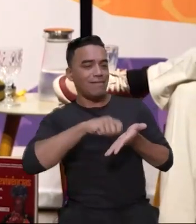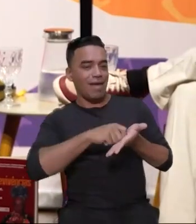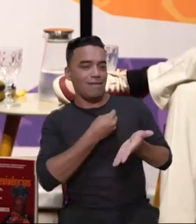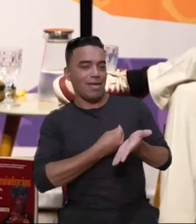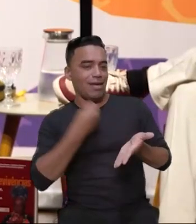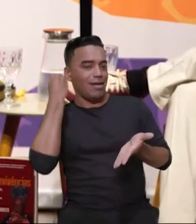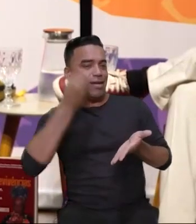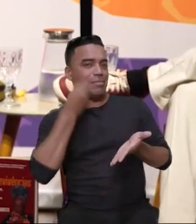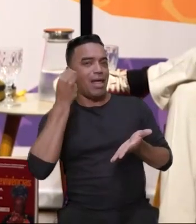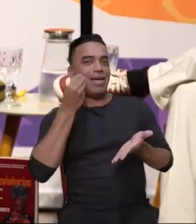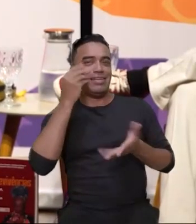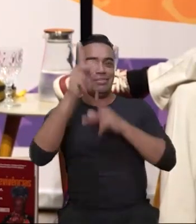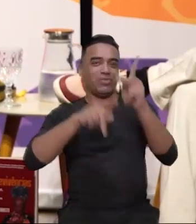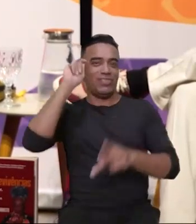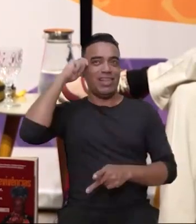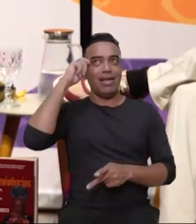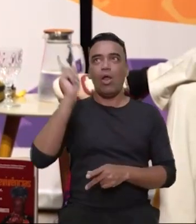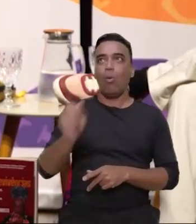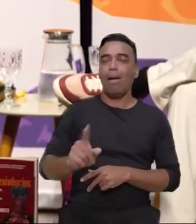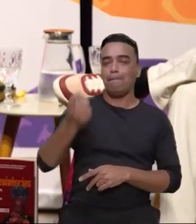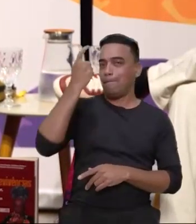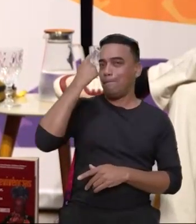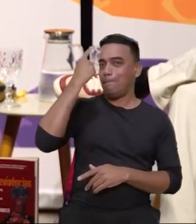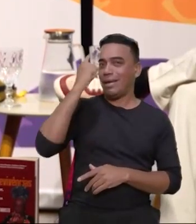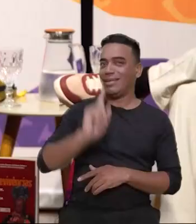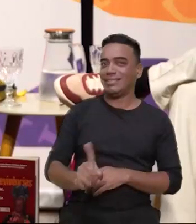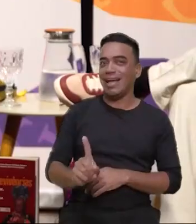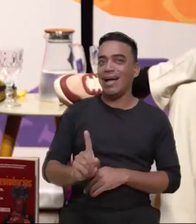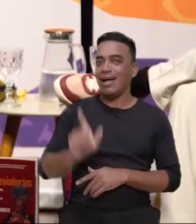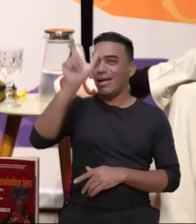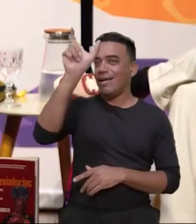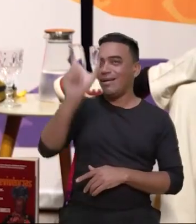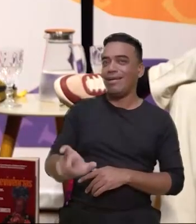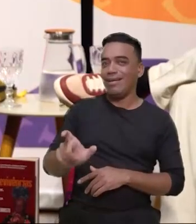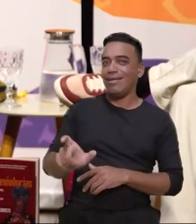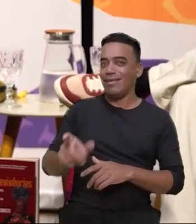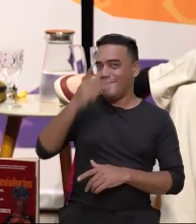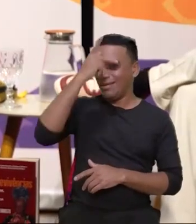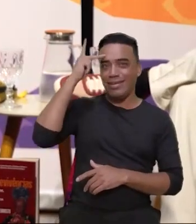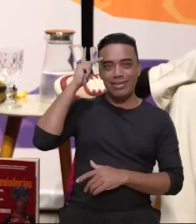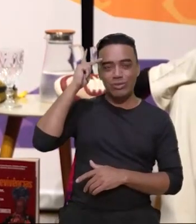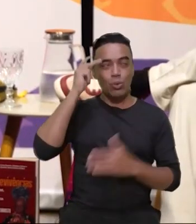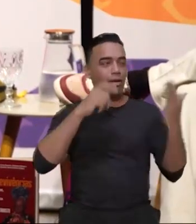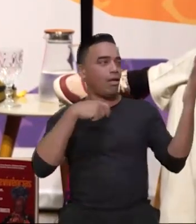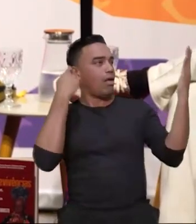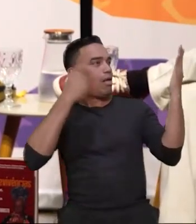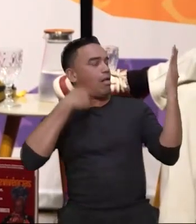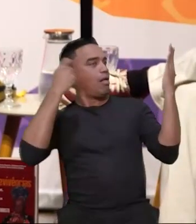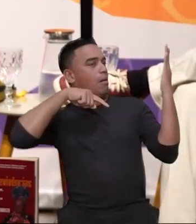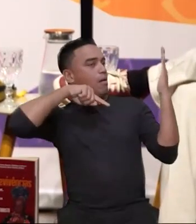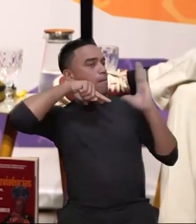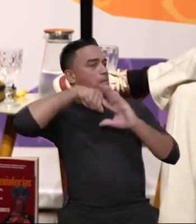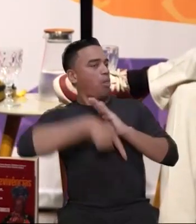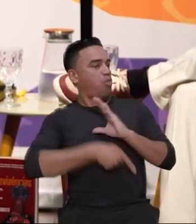escrevivência não é pensar um sujeito que se afoga nele